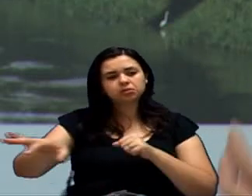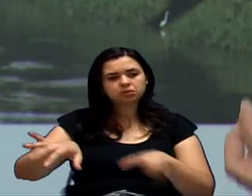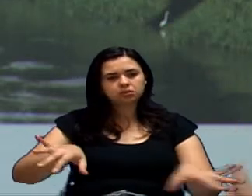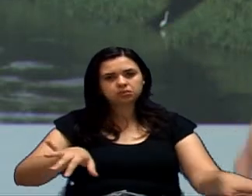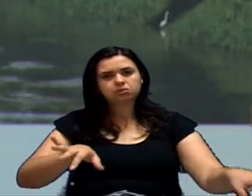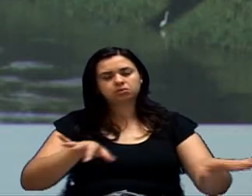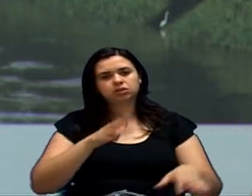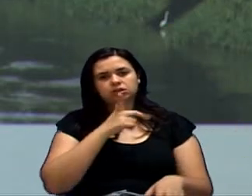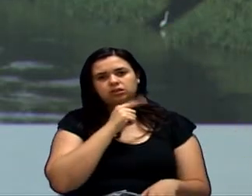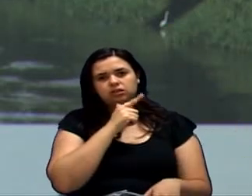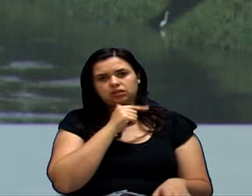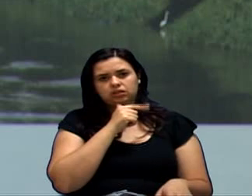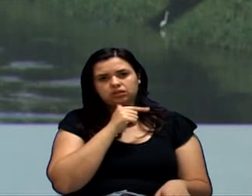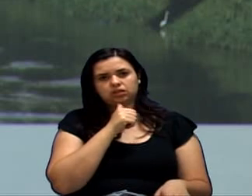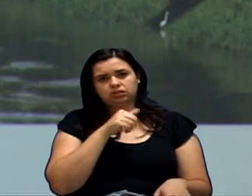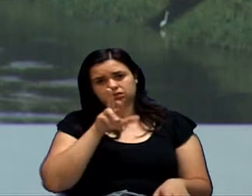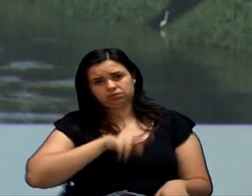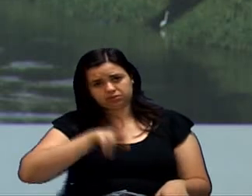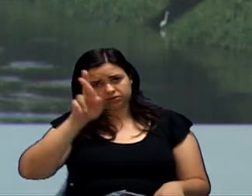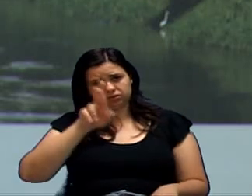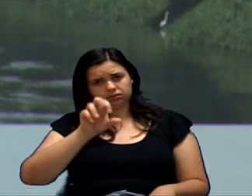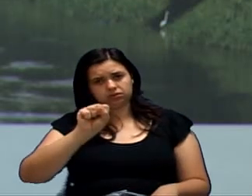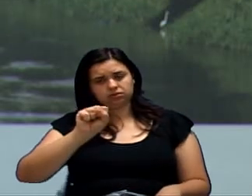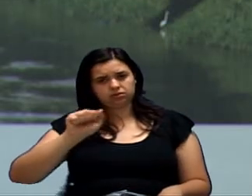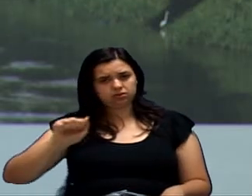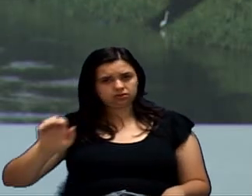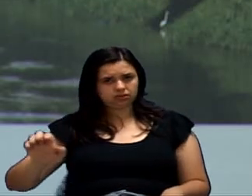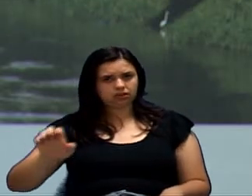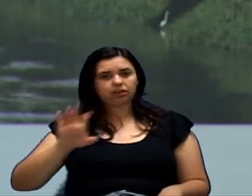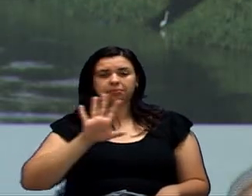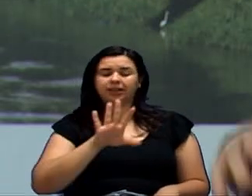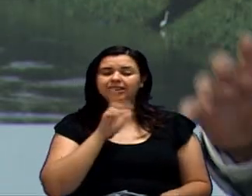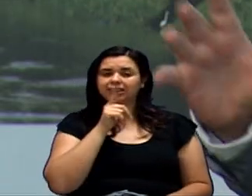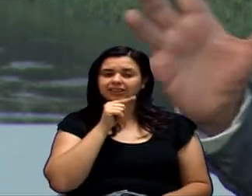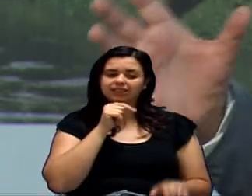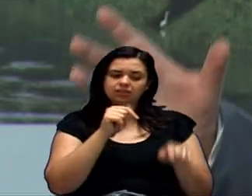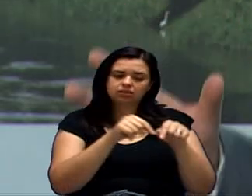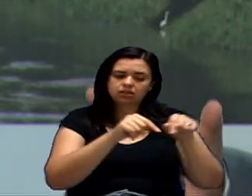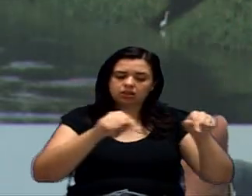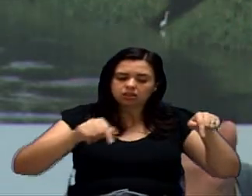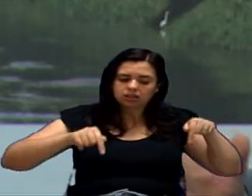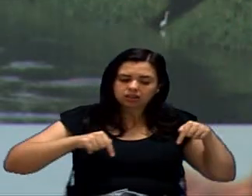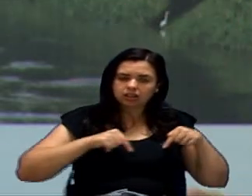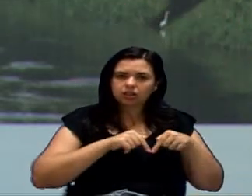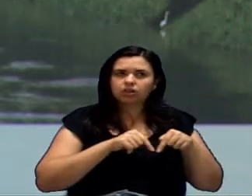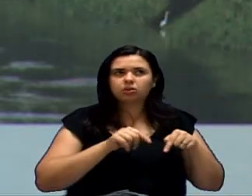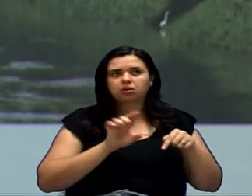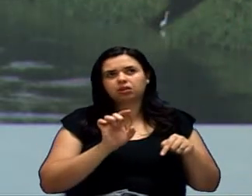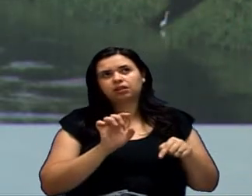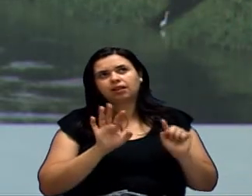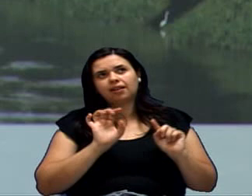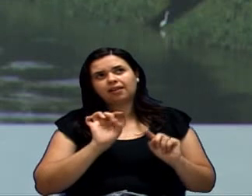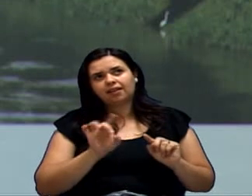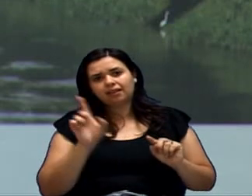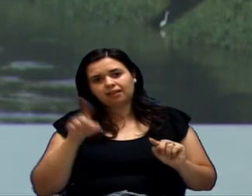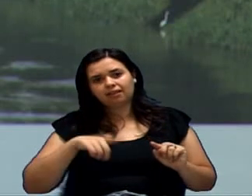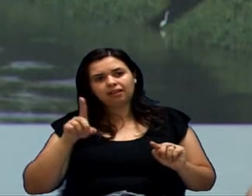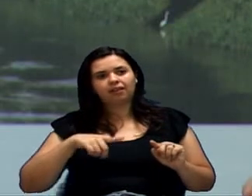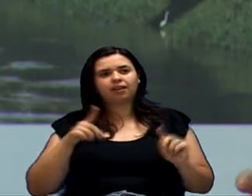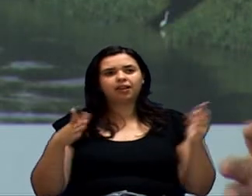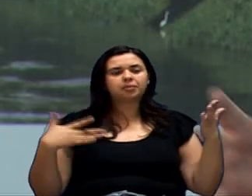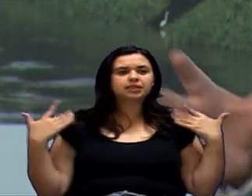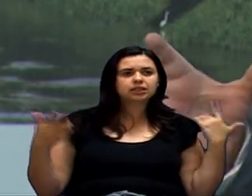diretamente, que é a responsabilidade do SAI. Como essas lagoas, ela tem uma função mais paisagística, ela